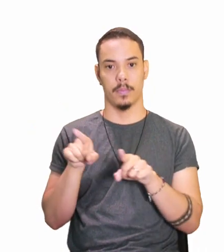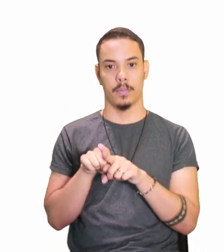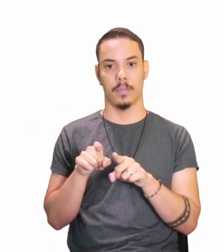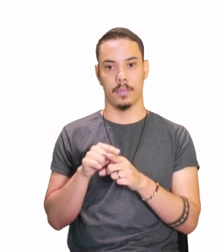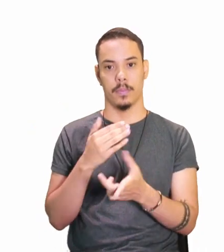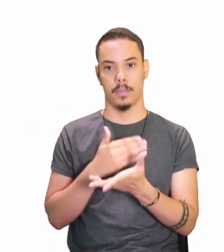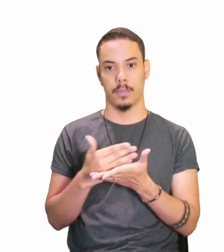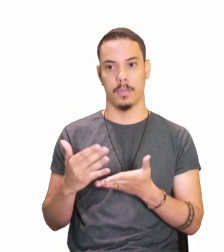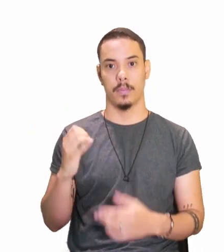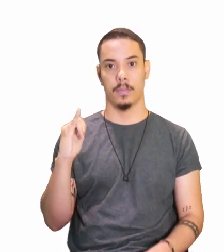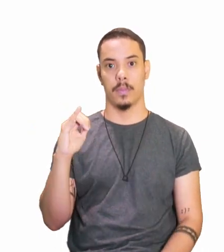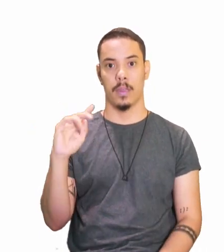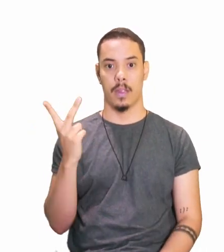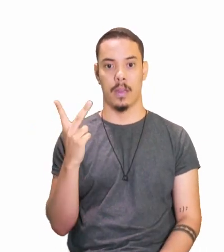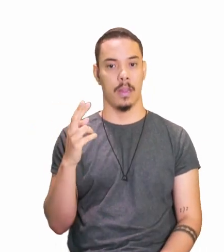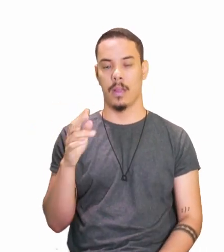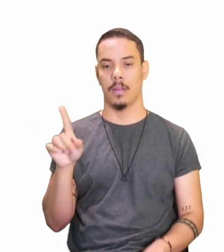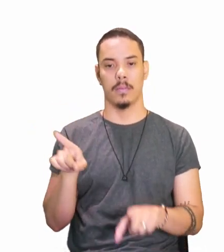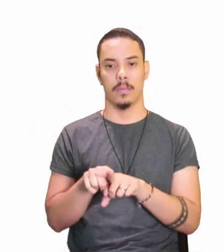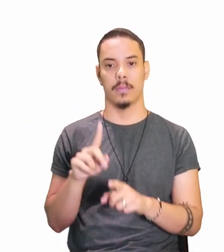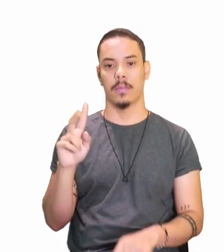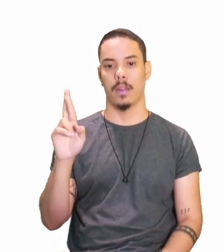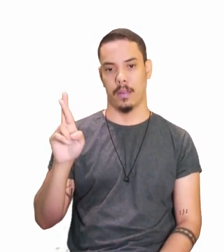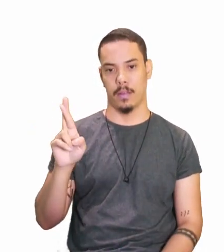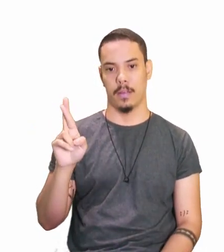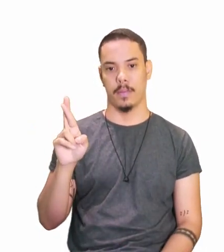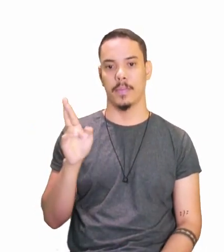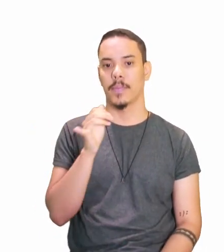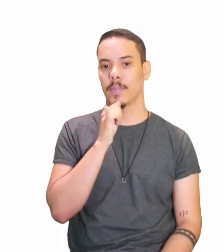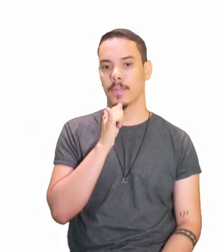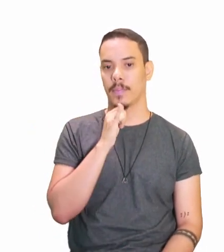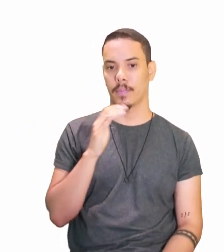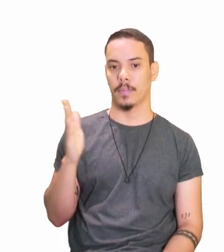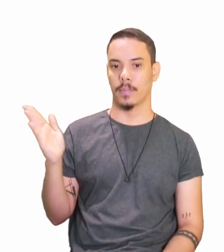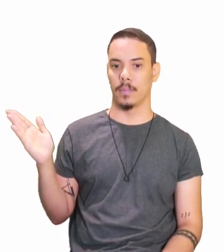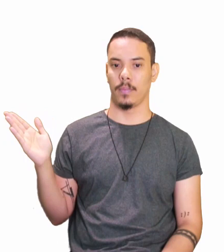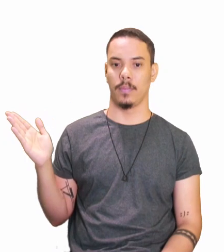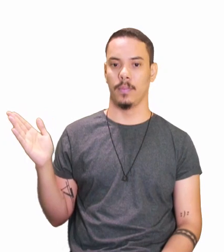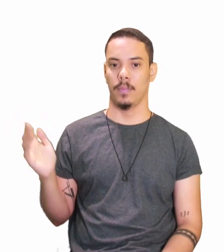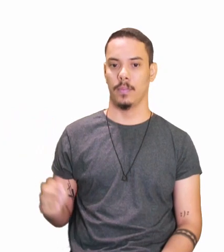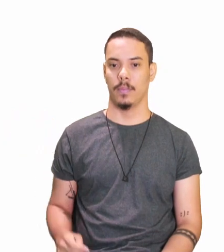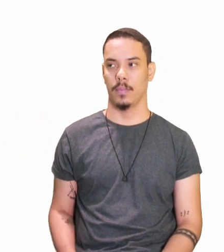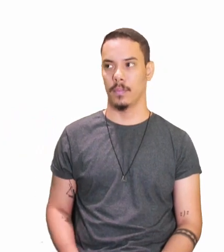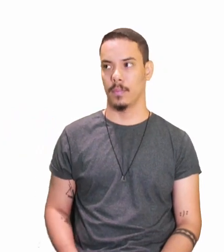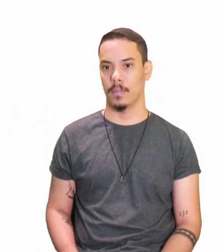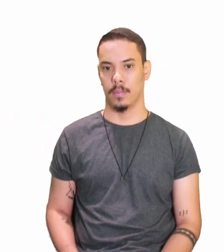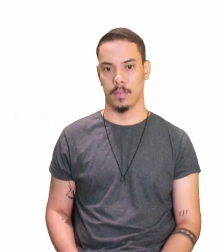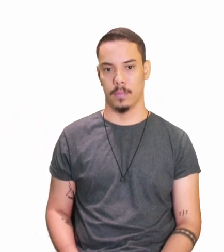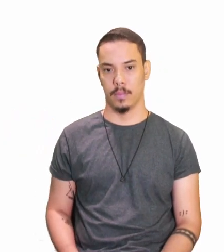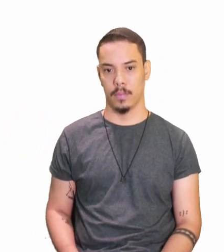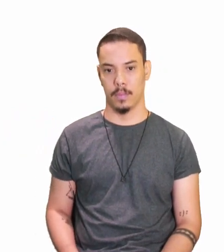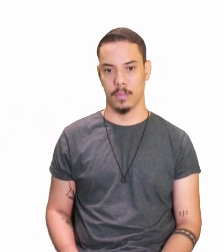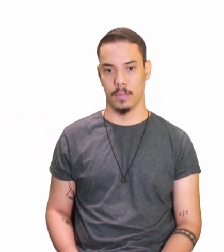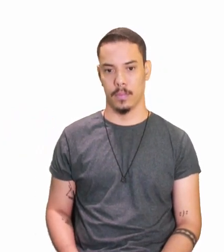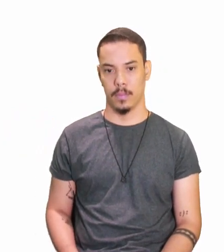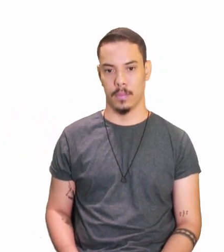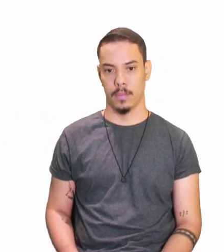elemento iniciado por R. O que nós temos aqui, ó? Hiper requintado,